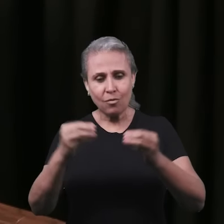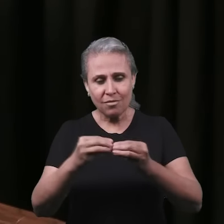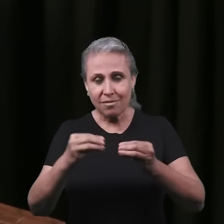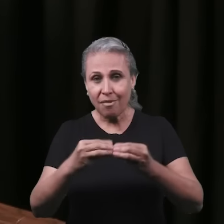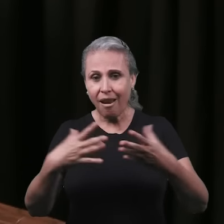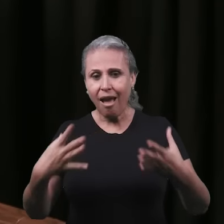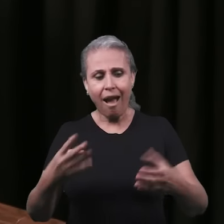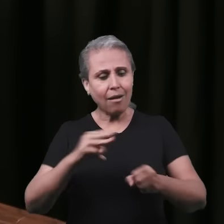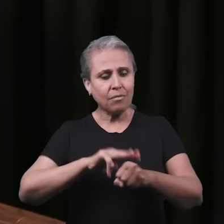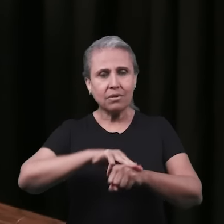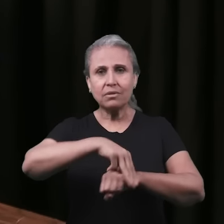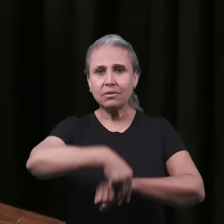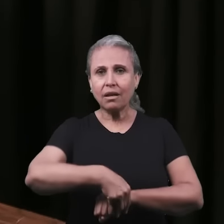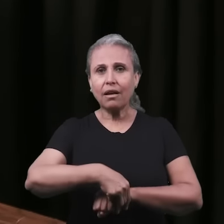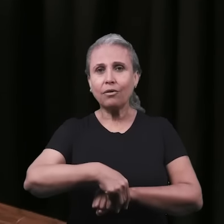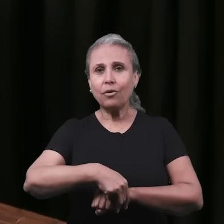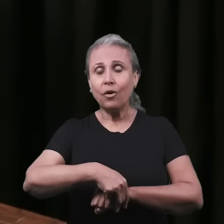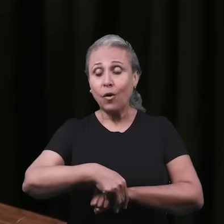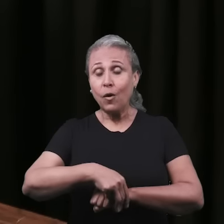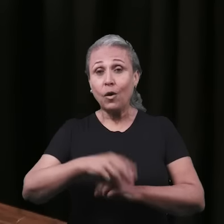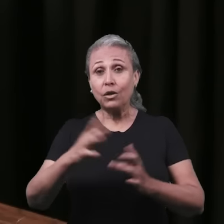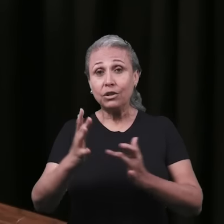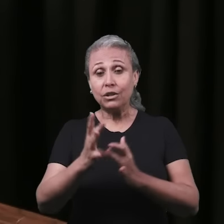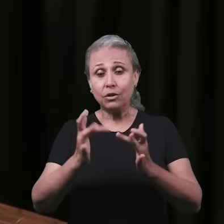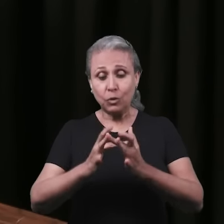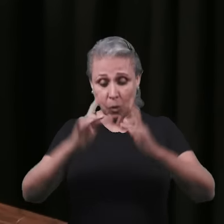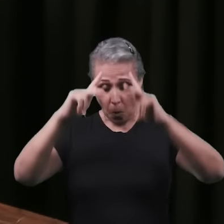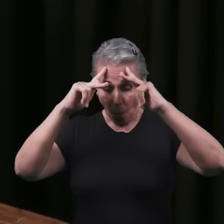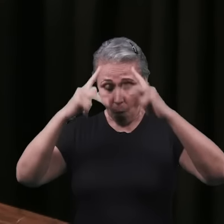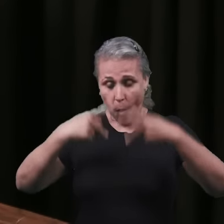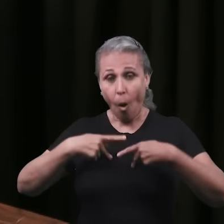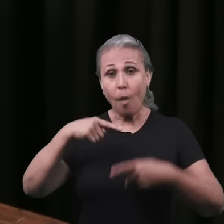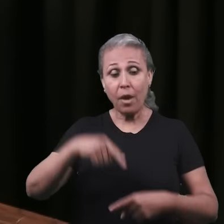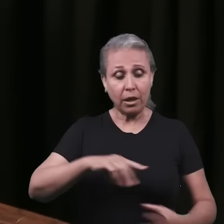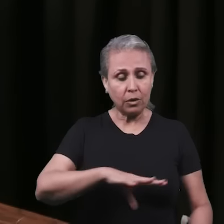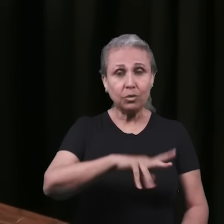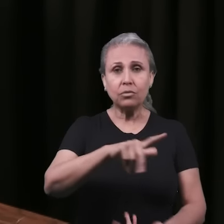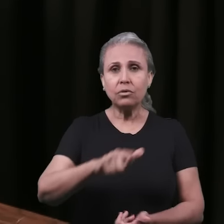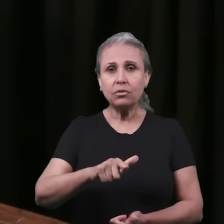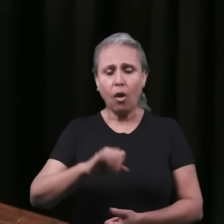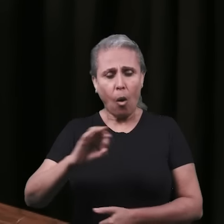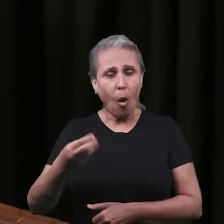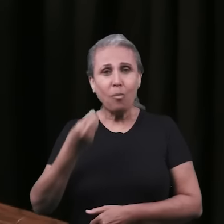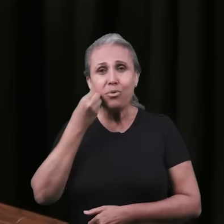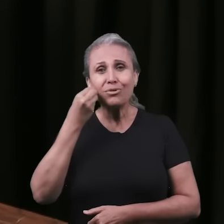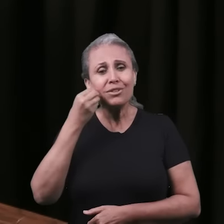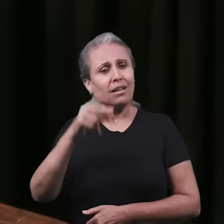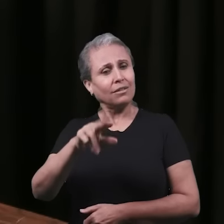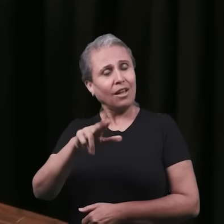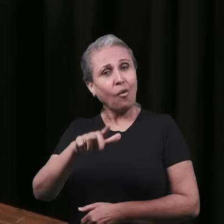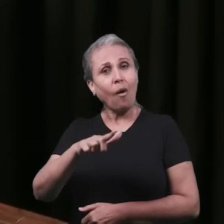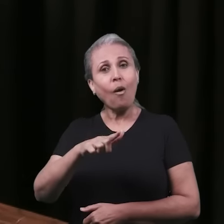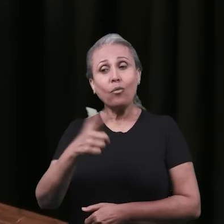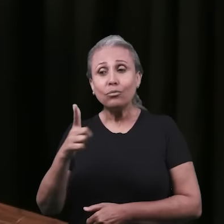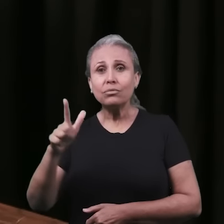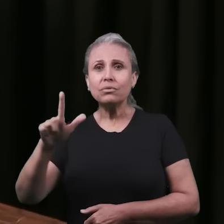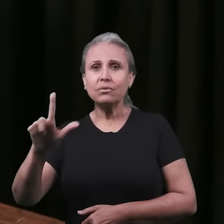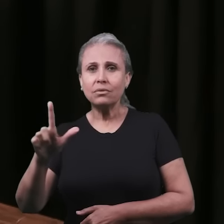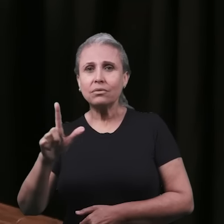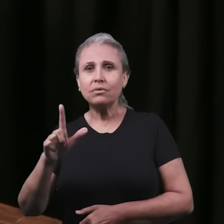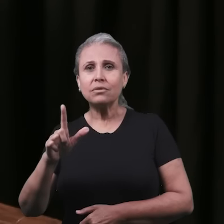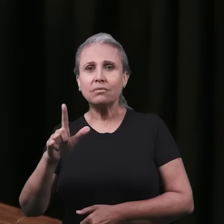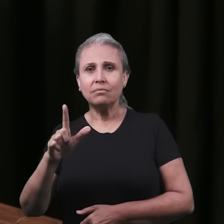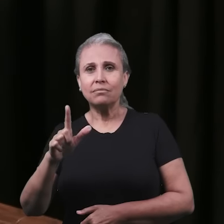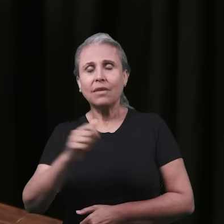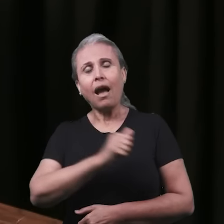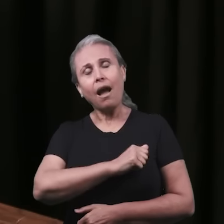Jesus enquanto homem na terra, né? Ele teve a mesma oportunidade que todos os outros, né? No